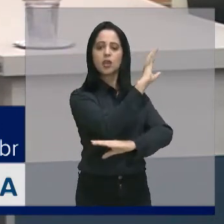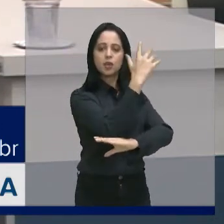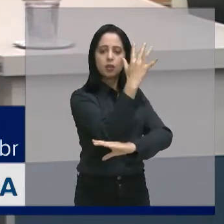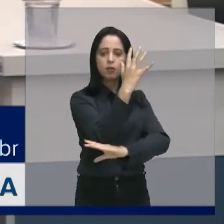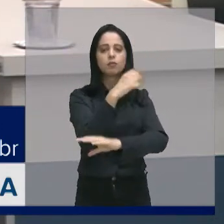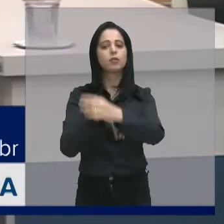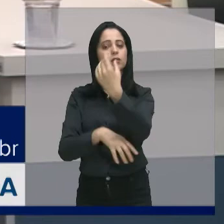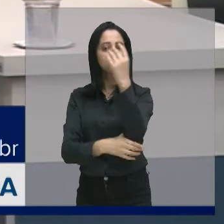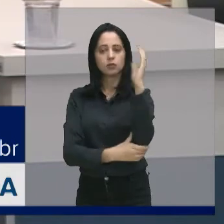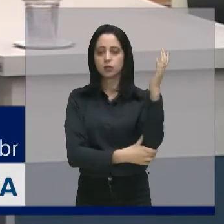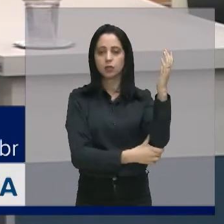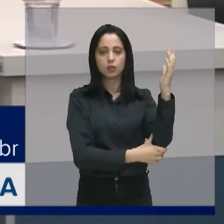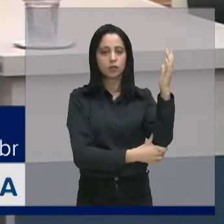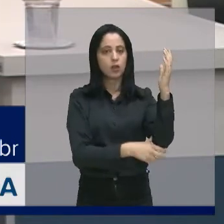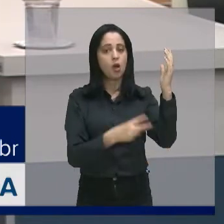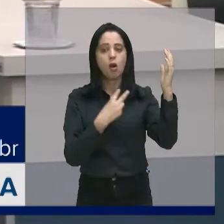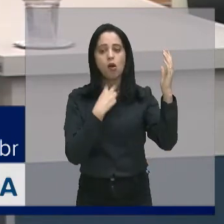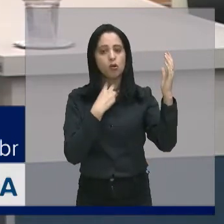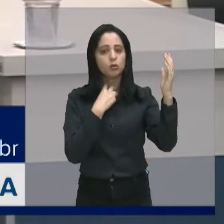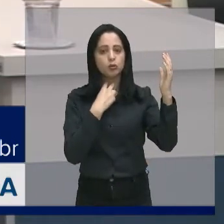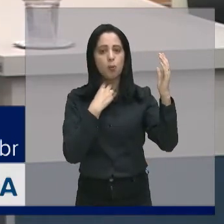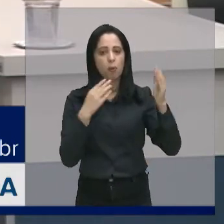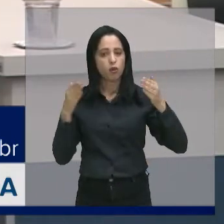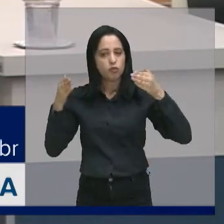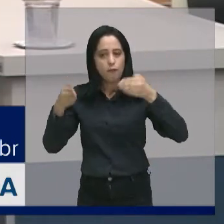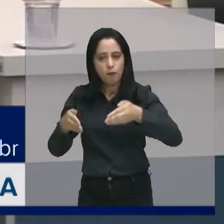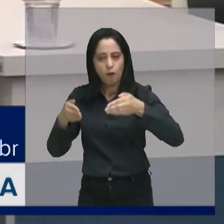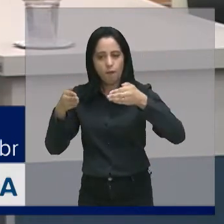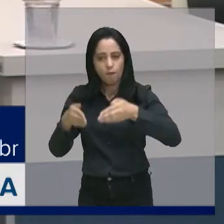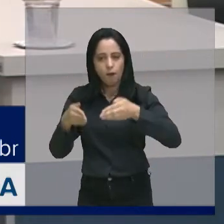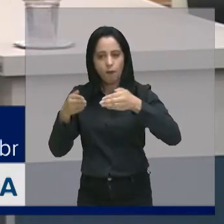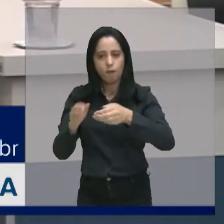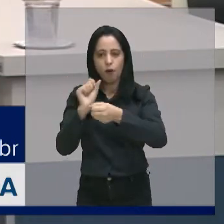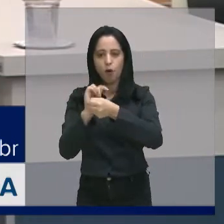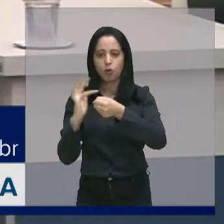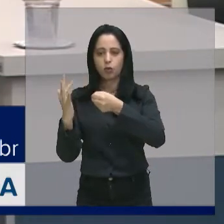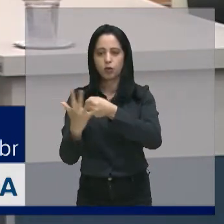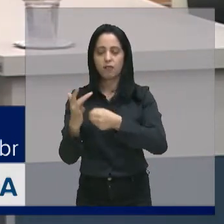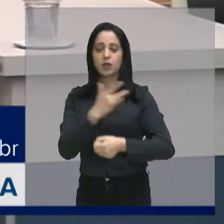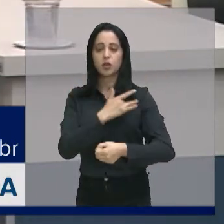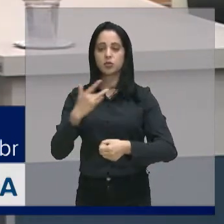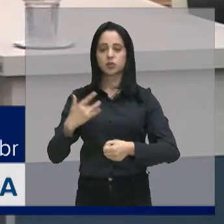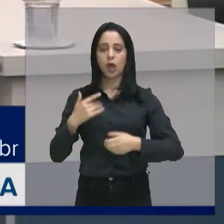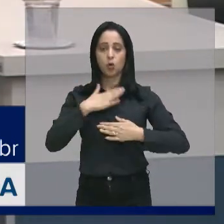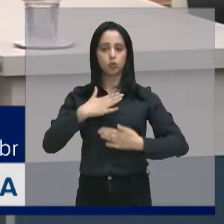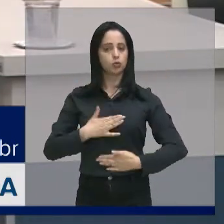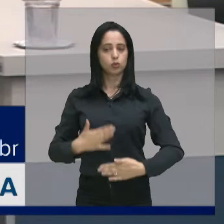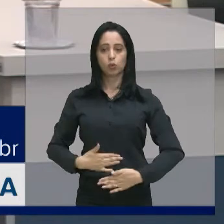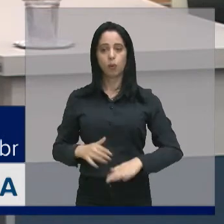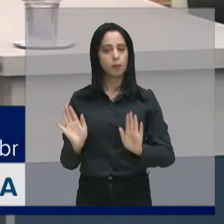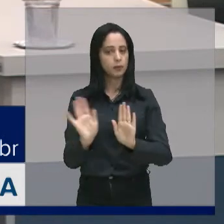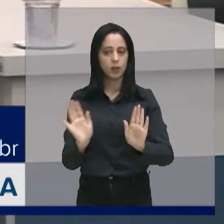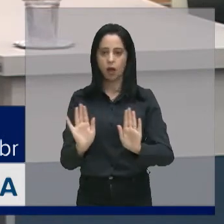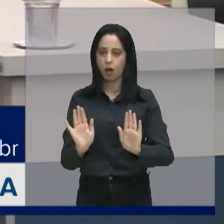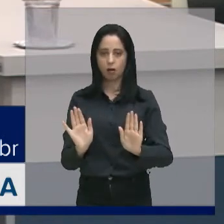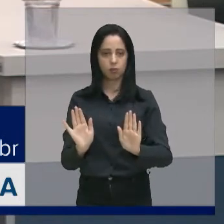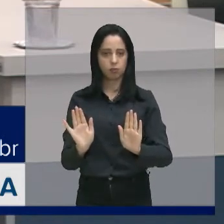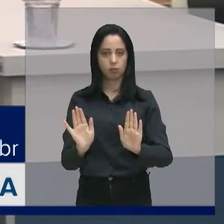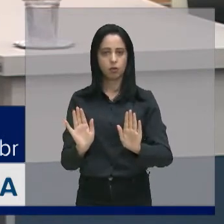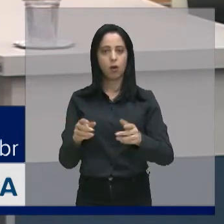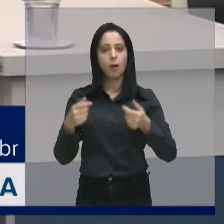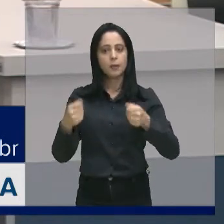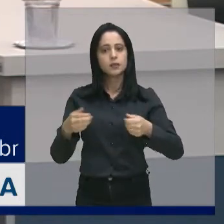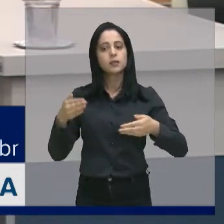olhar a pandemia somente com os olhos da questão de saúde física. A saúde mental, a educação física, ela